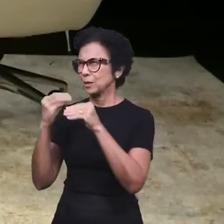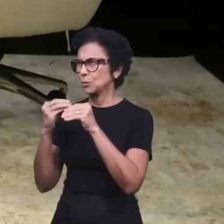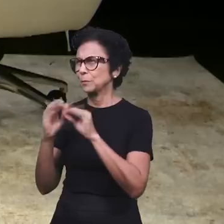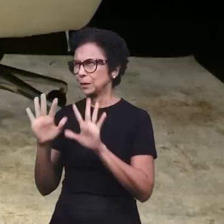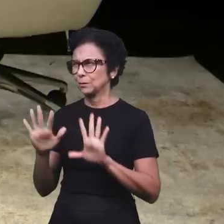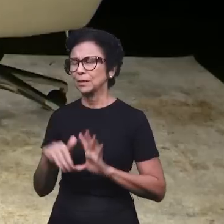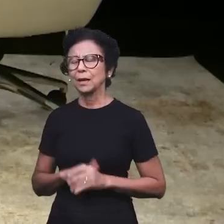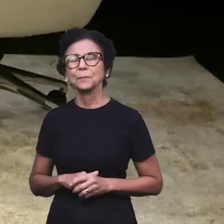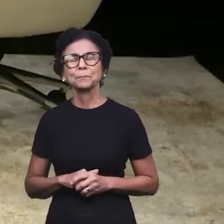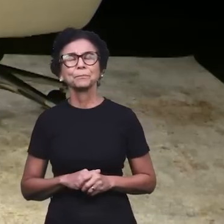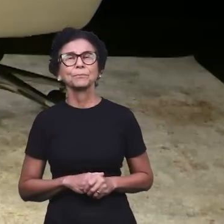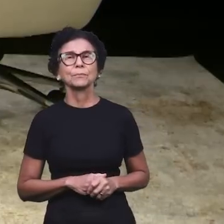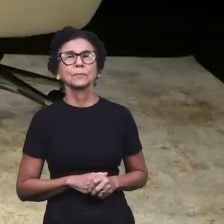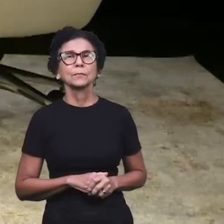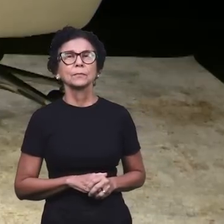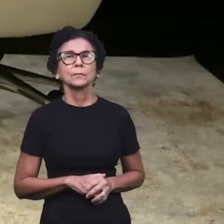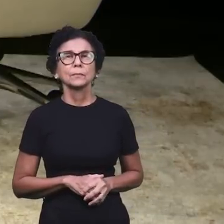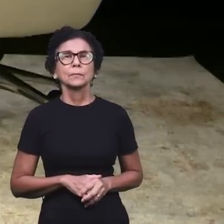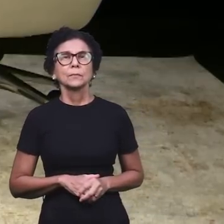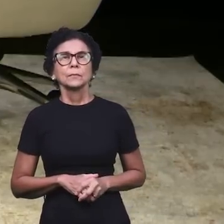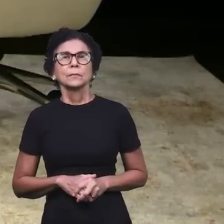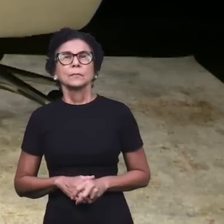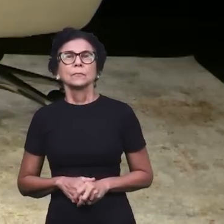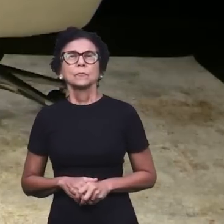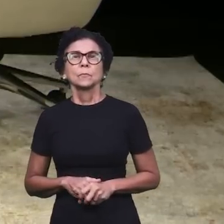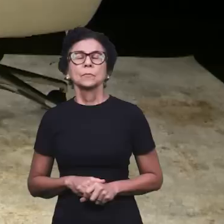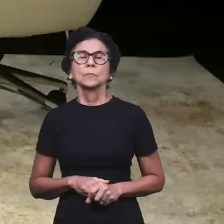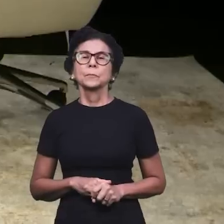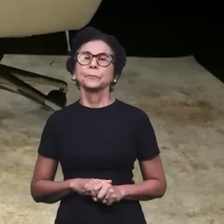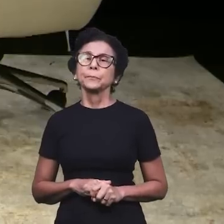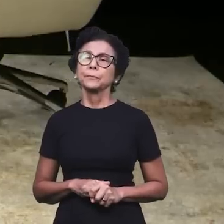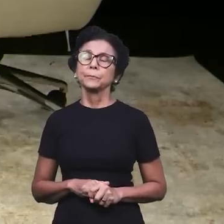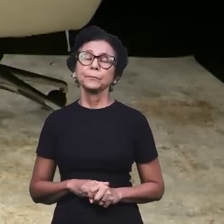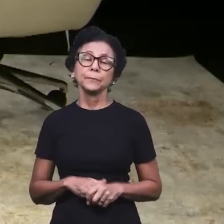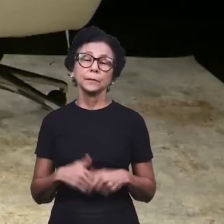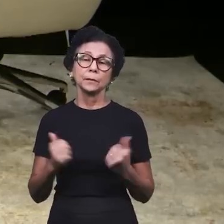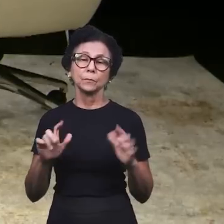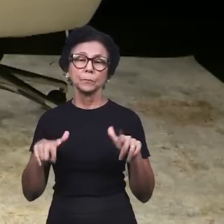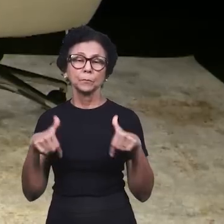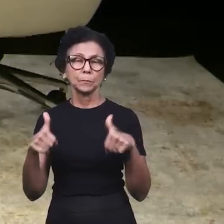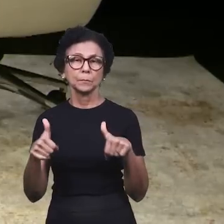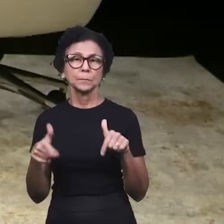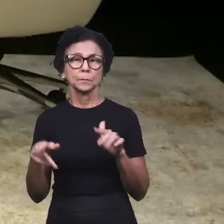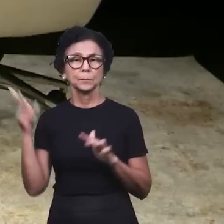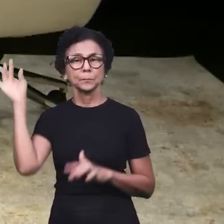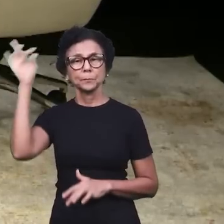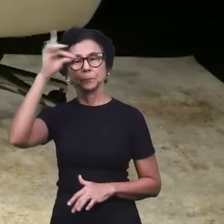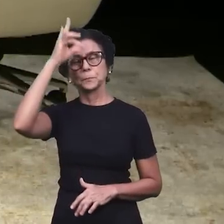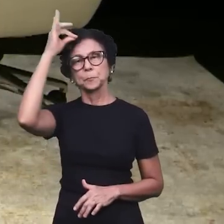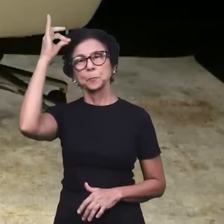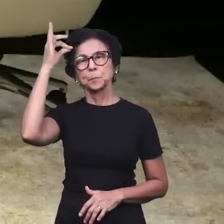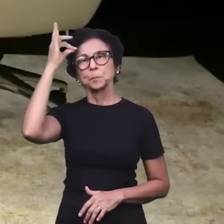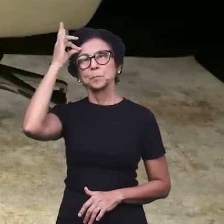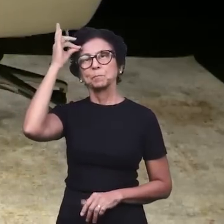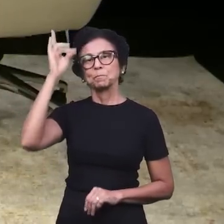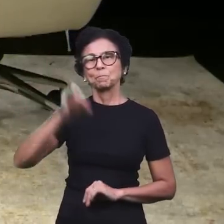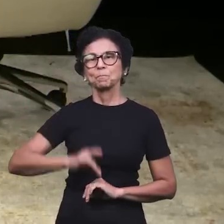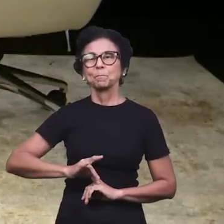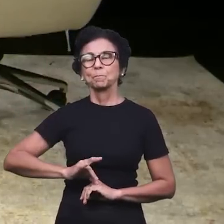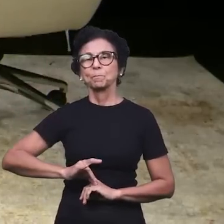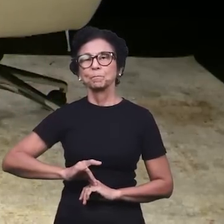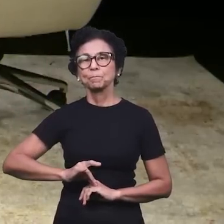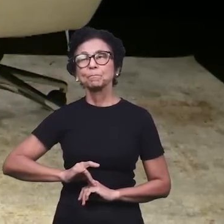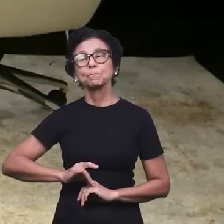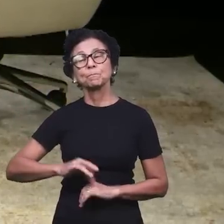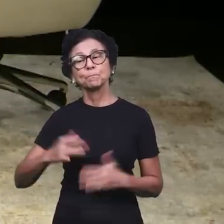por trás de tudo isso há uma operação. A operação de uma preparação do Espírito Santo. Porque